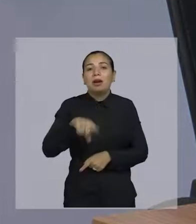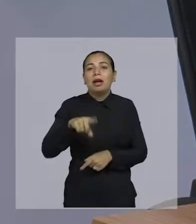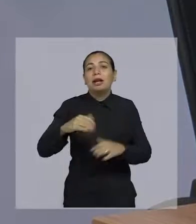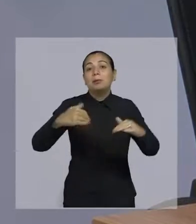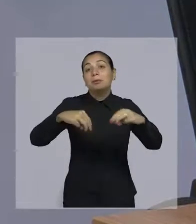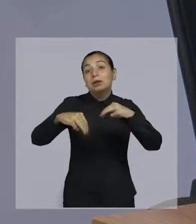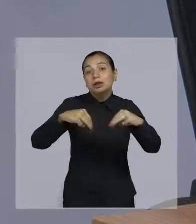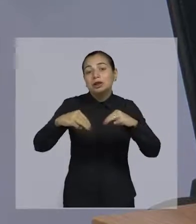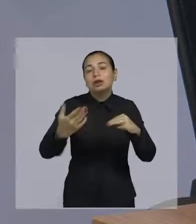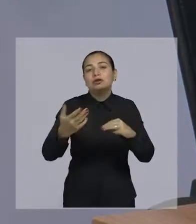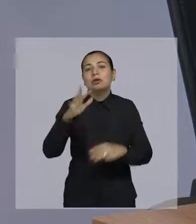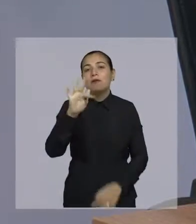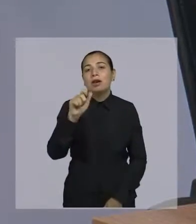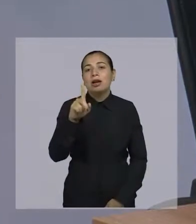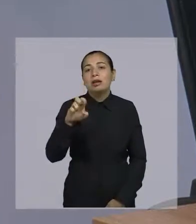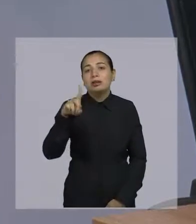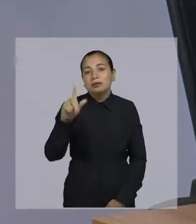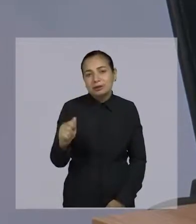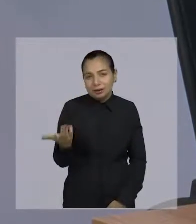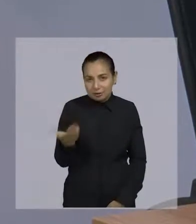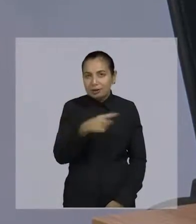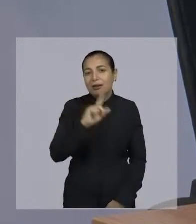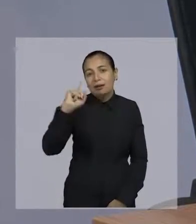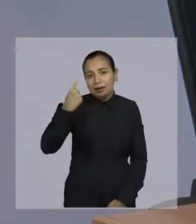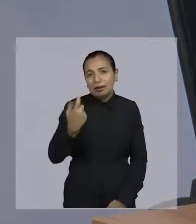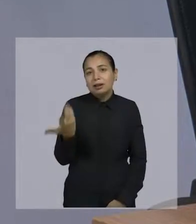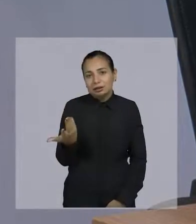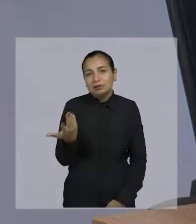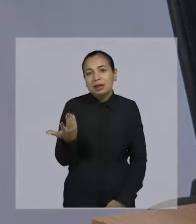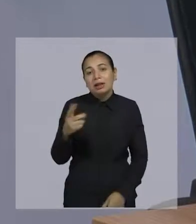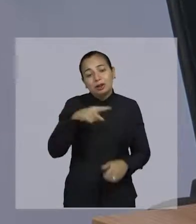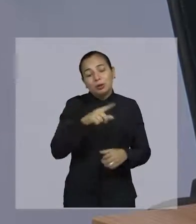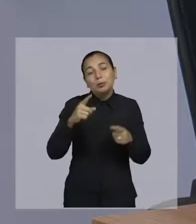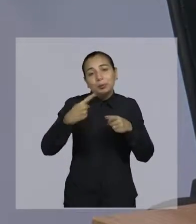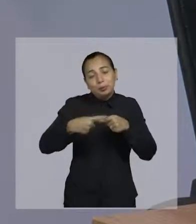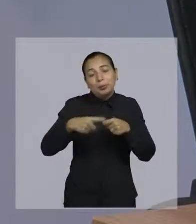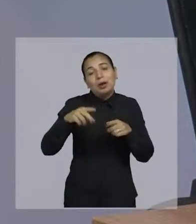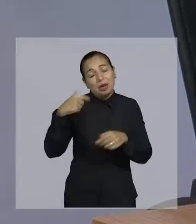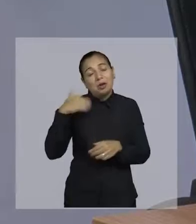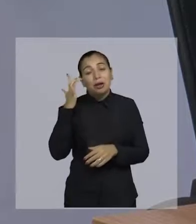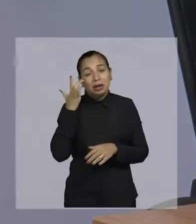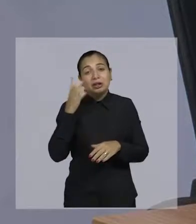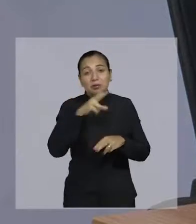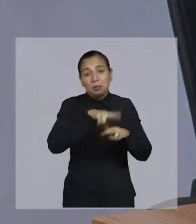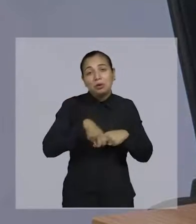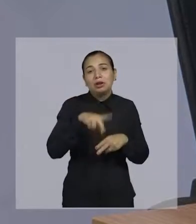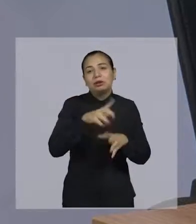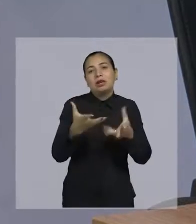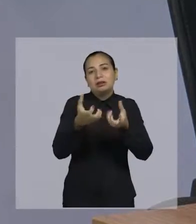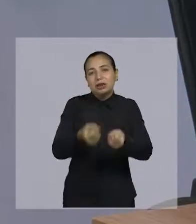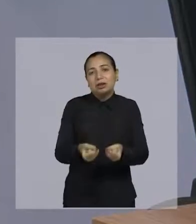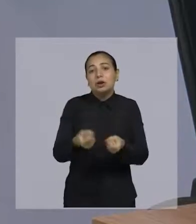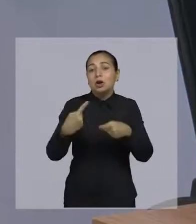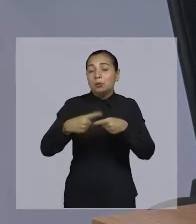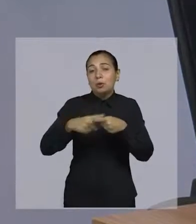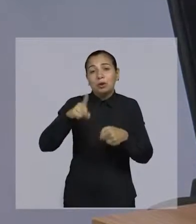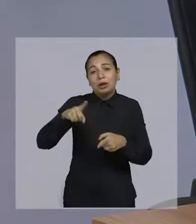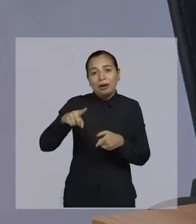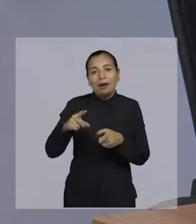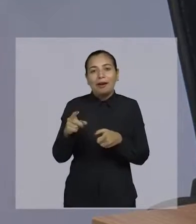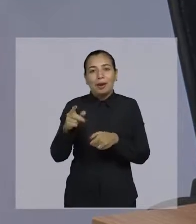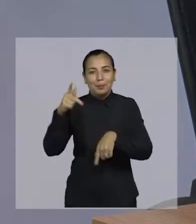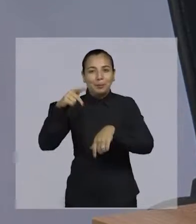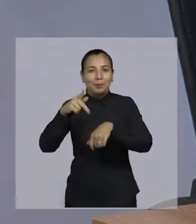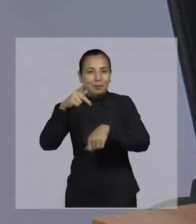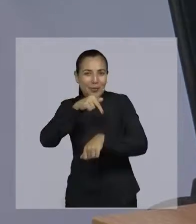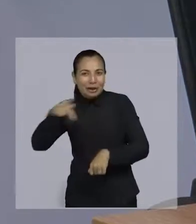desse governo temerário, para usar uma palavra sua ali na antessala, né? Um governo que ninguém quer saber, já está